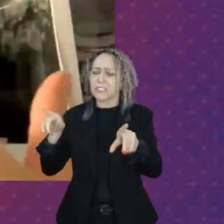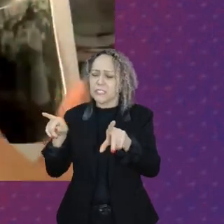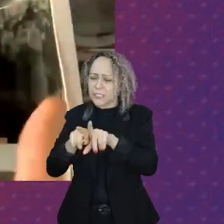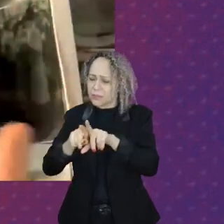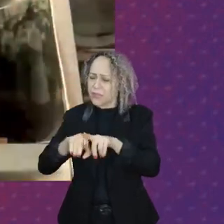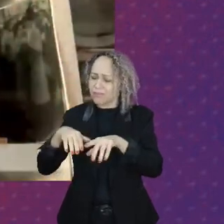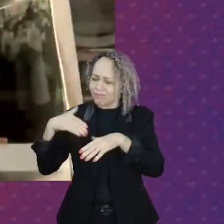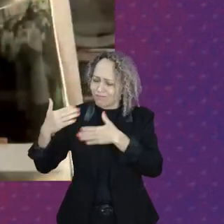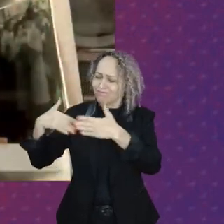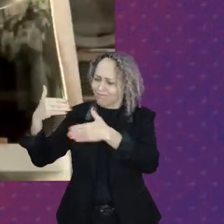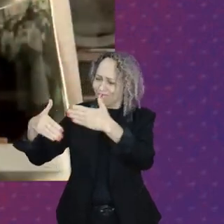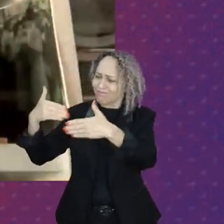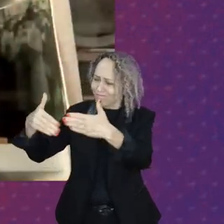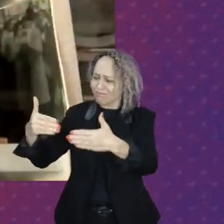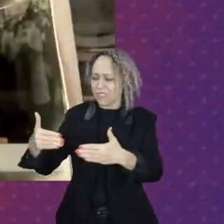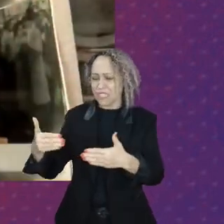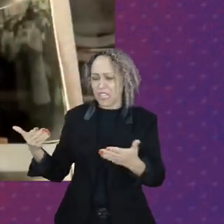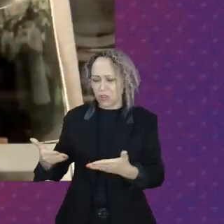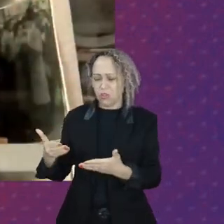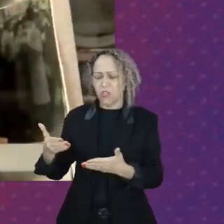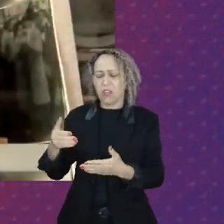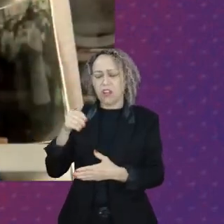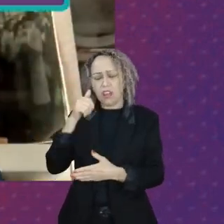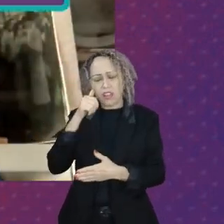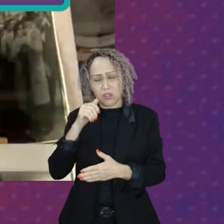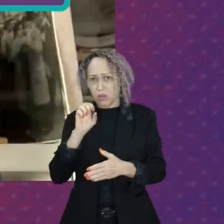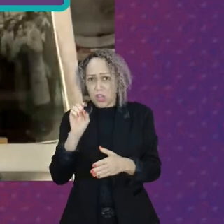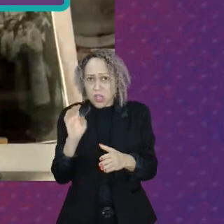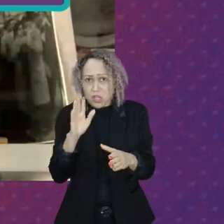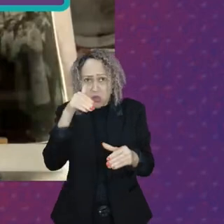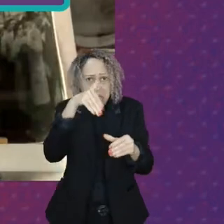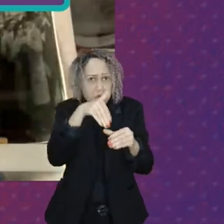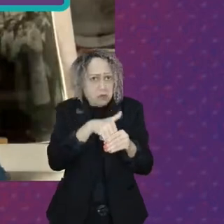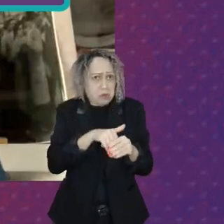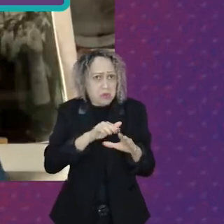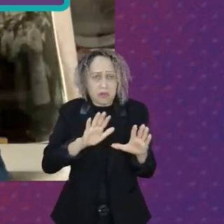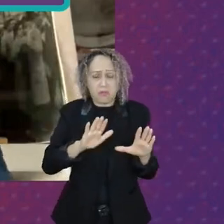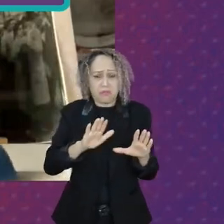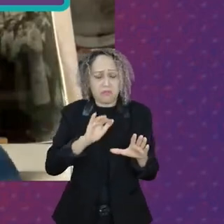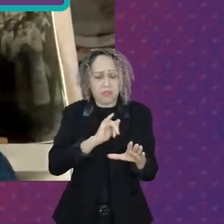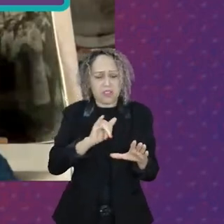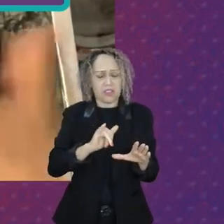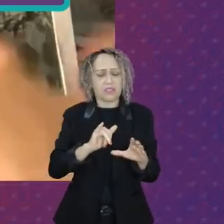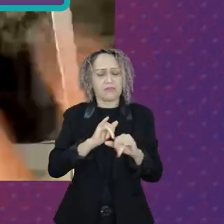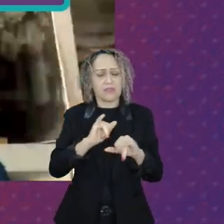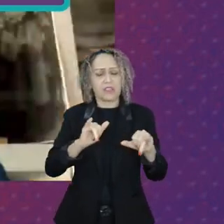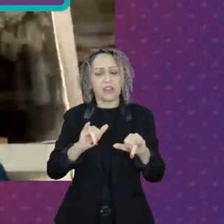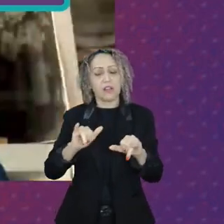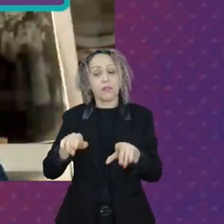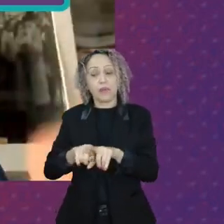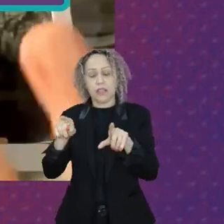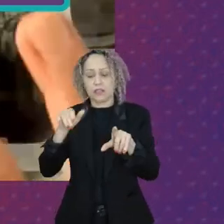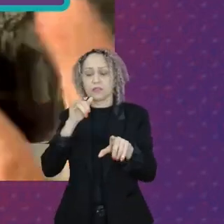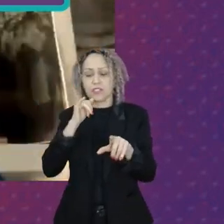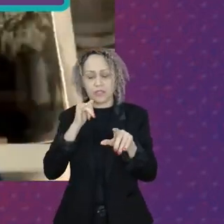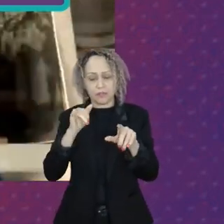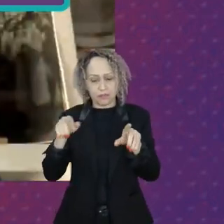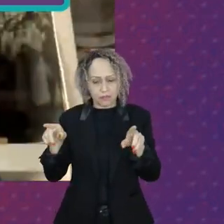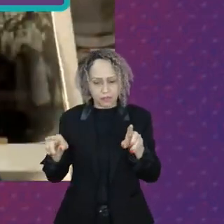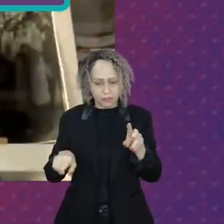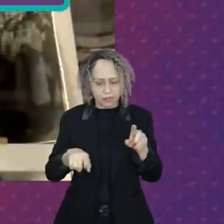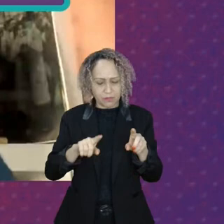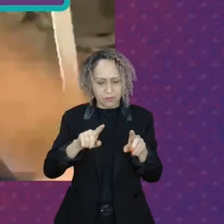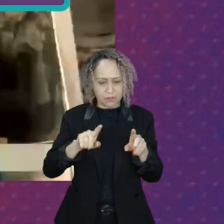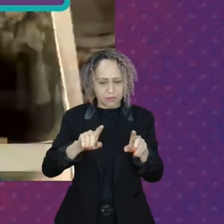anunciem desde agora, que as propostas do mandato futuro vão ser discutidas com as